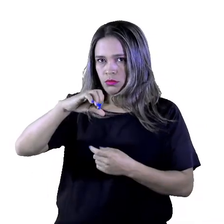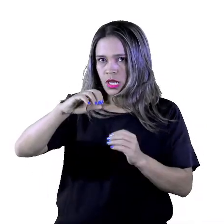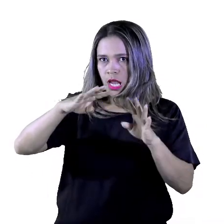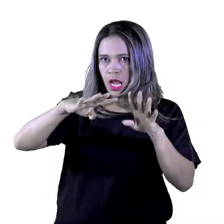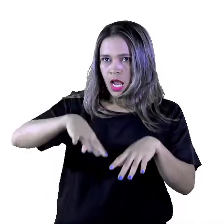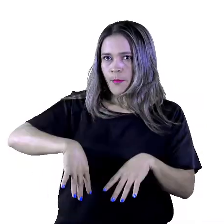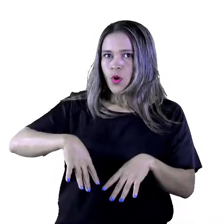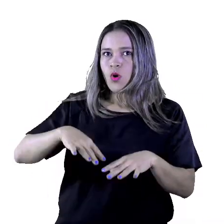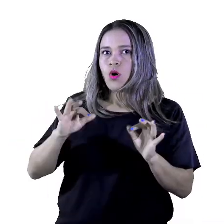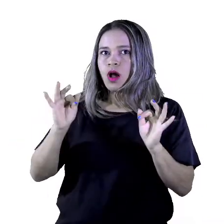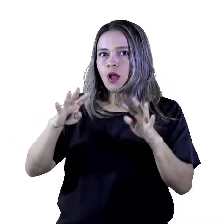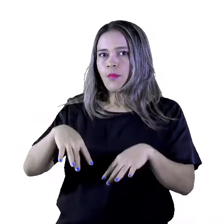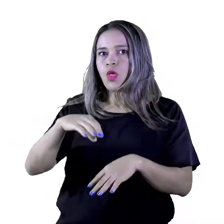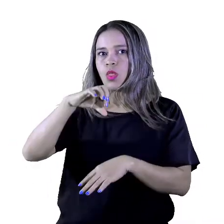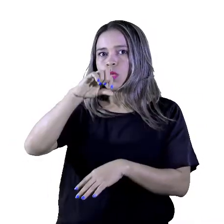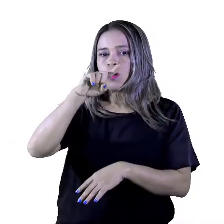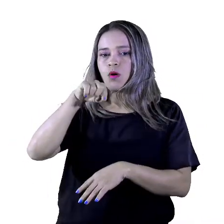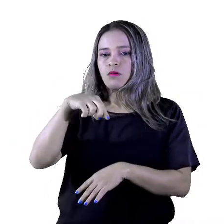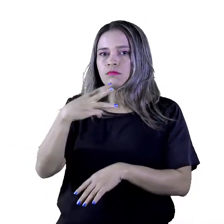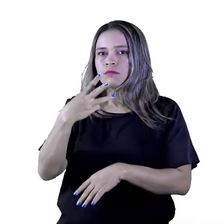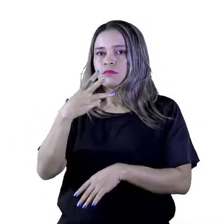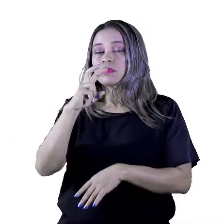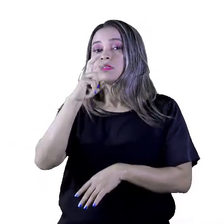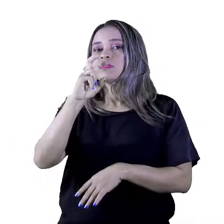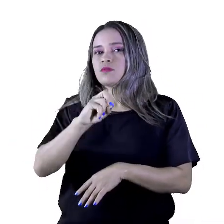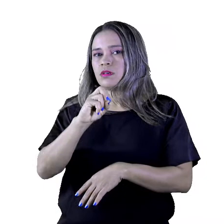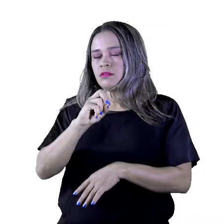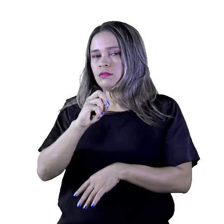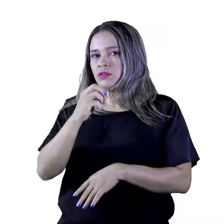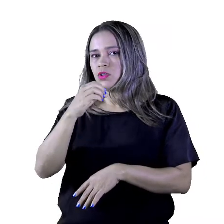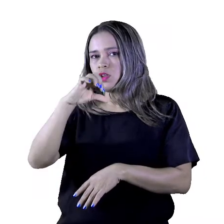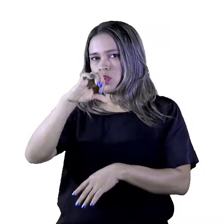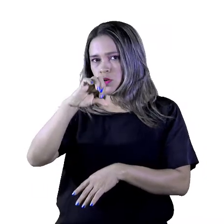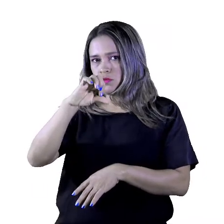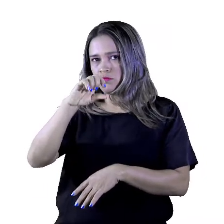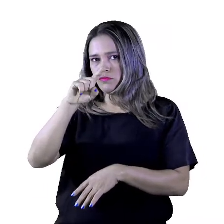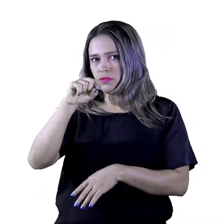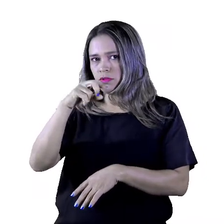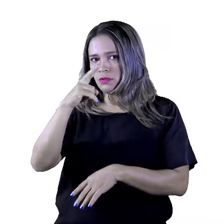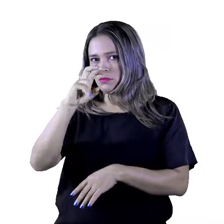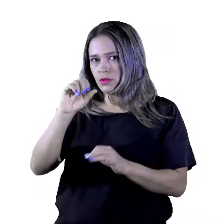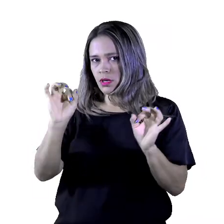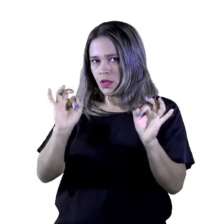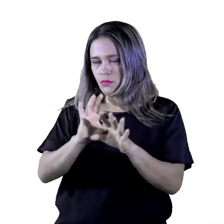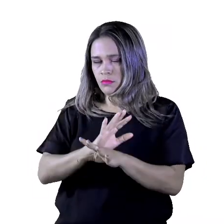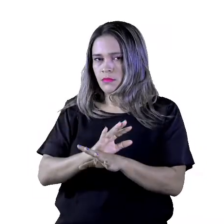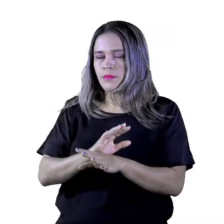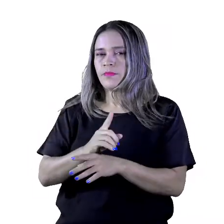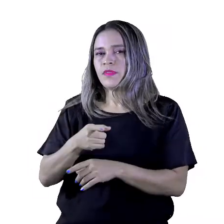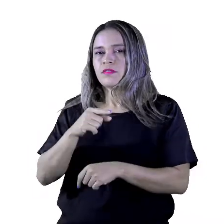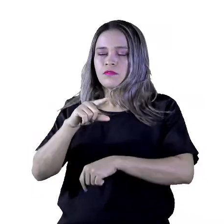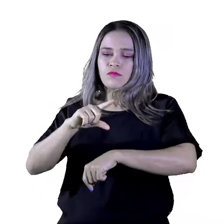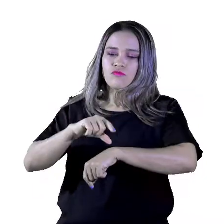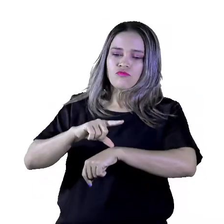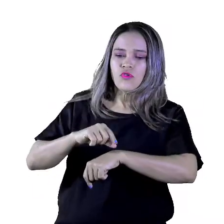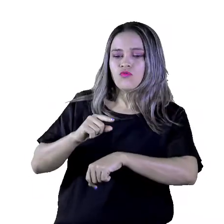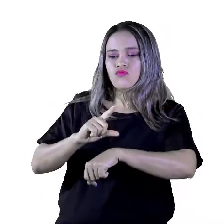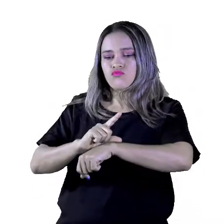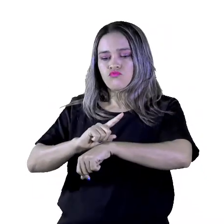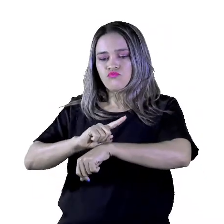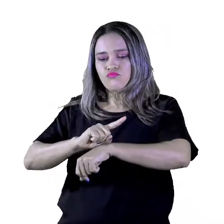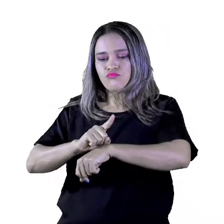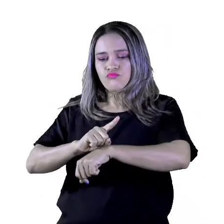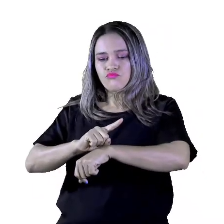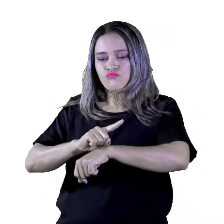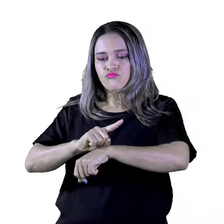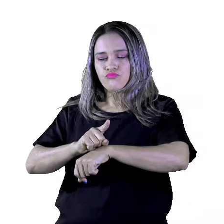9 horas e 50 minutos. Né? O que a gente fez nessa aula de matemática? A gente fez a leitura de um relógio em ponteiros, né? A gente